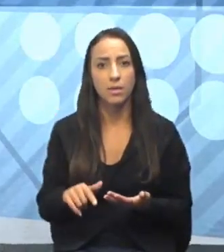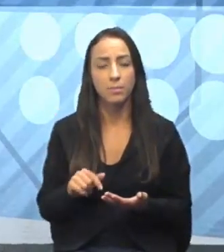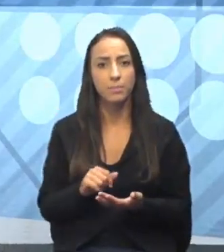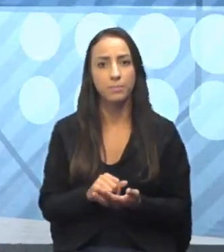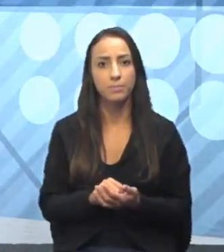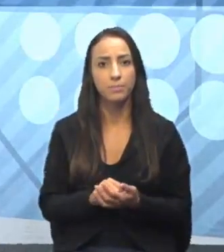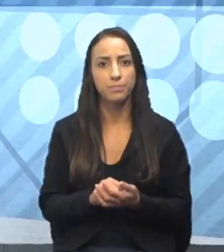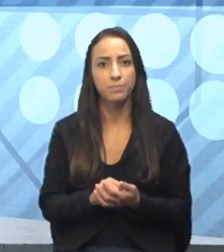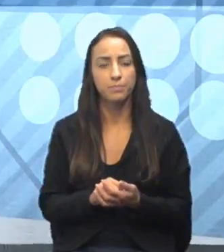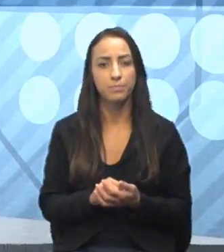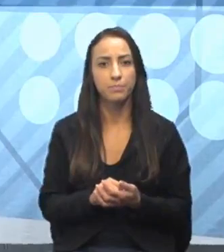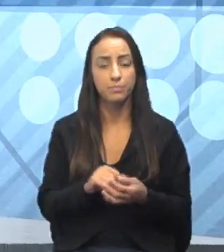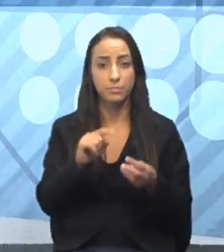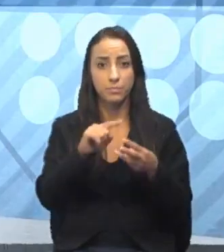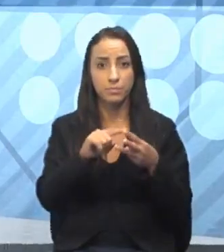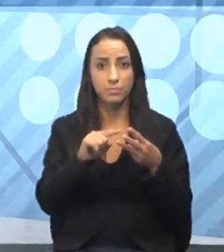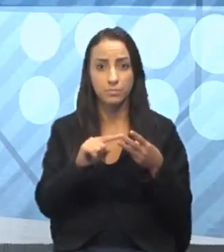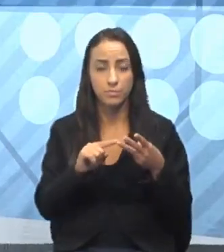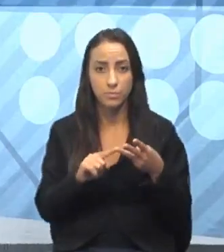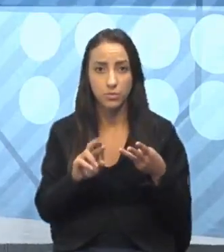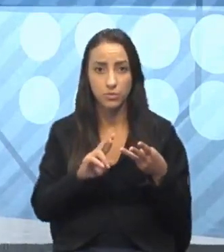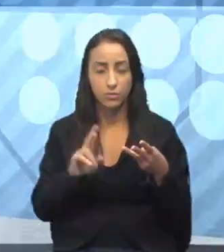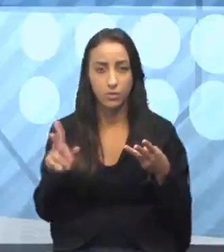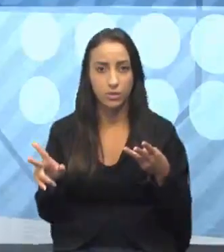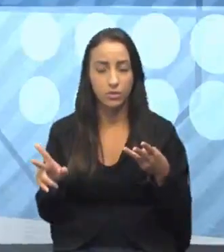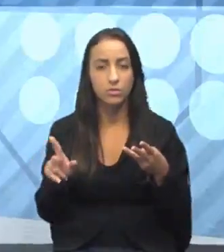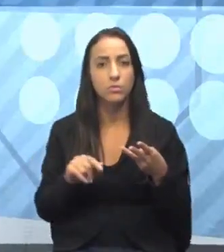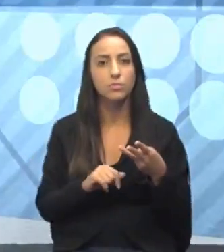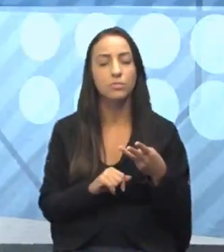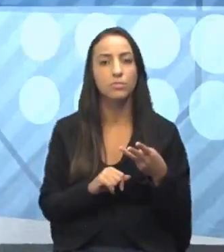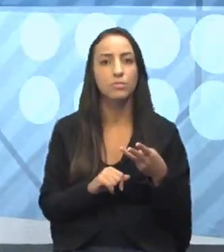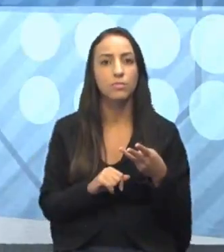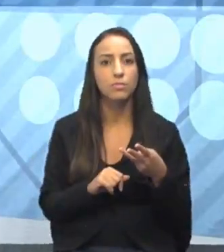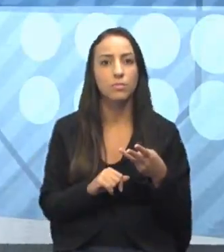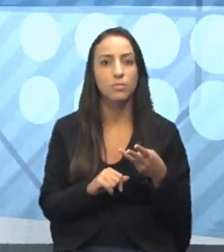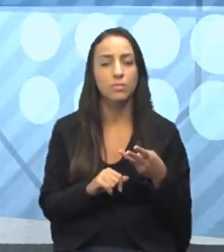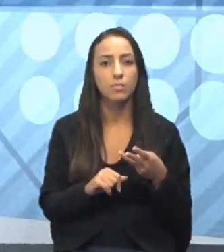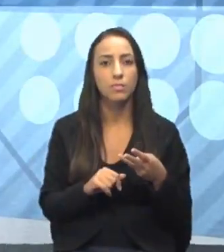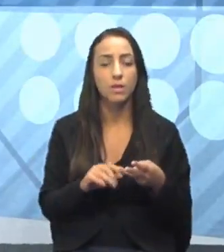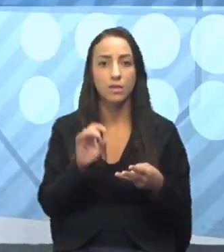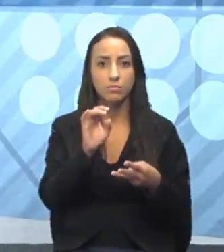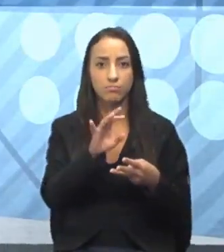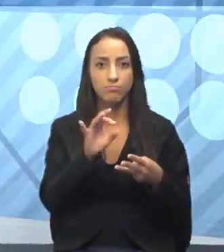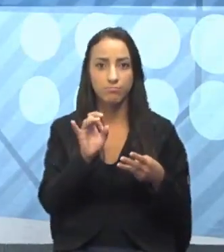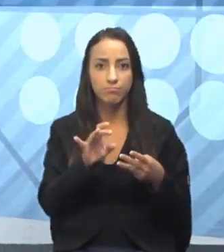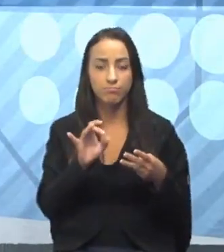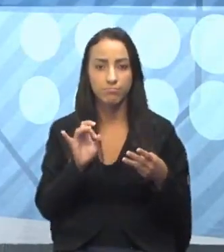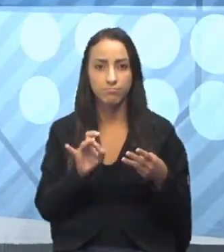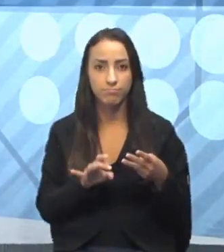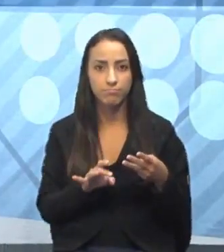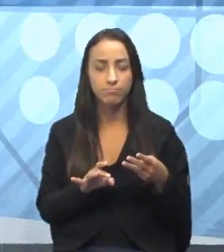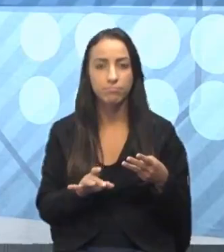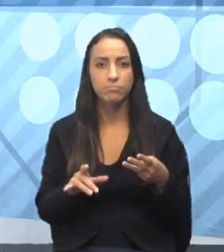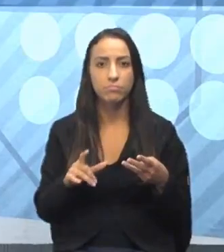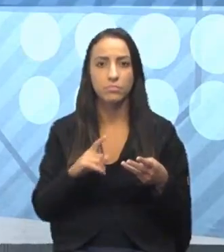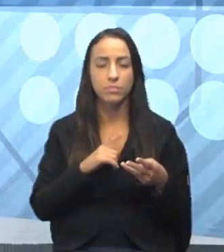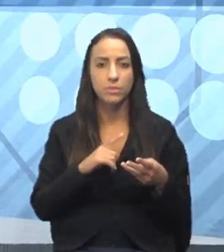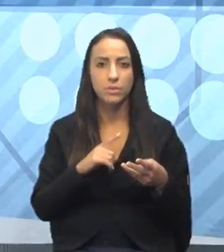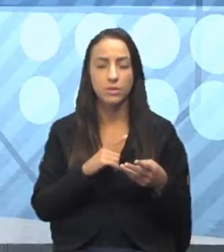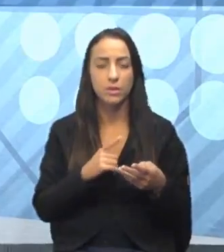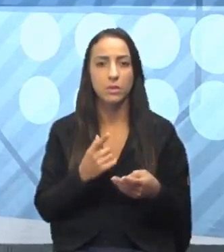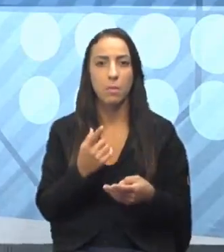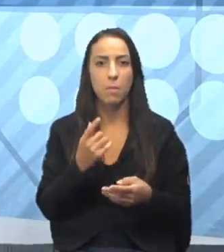basicamente 3 assuntos diferentes. Entretanto, cada temática terá mais de